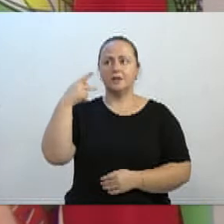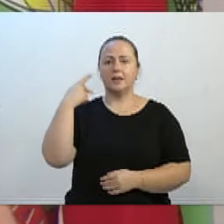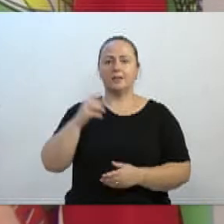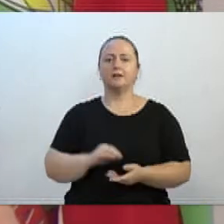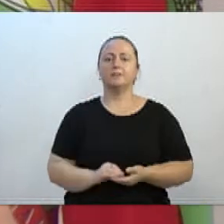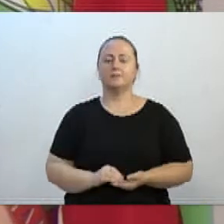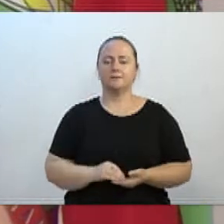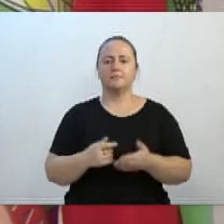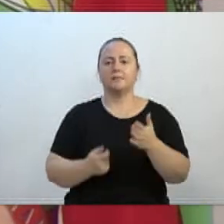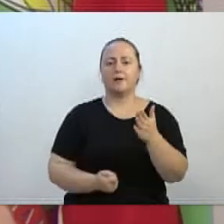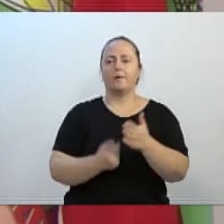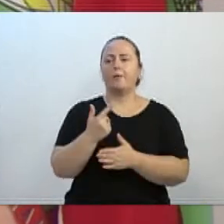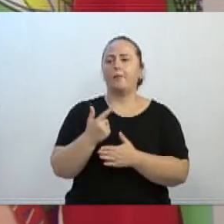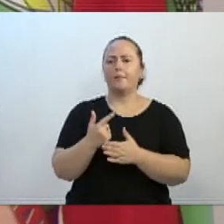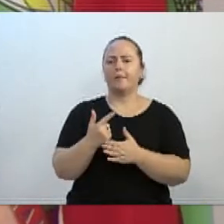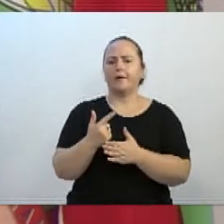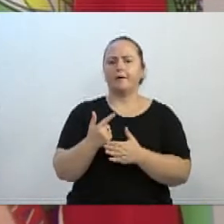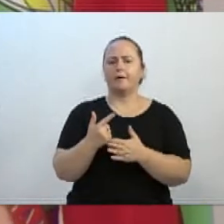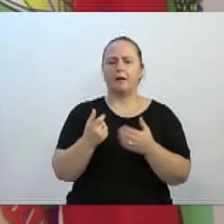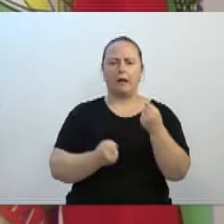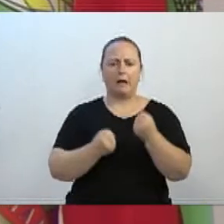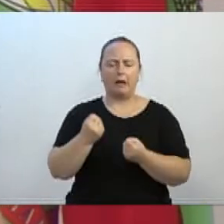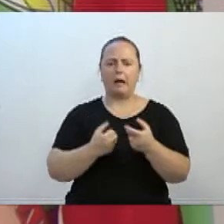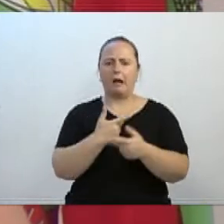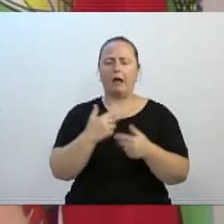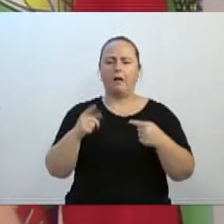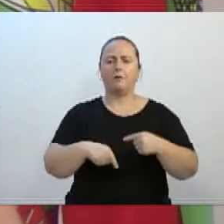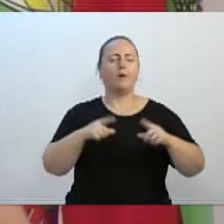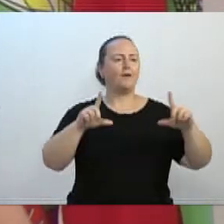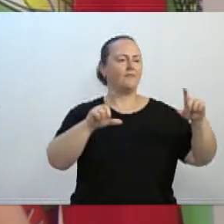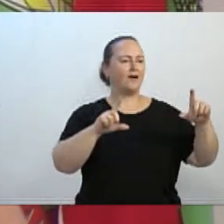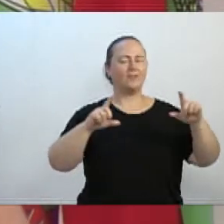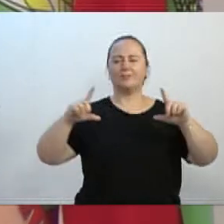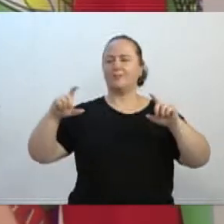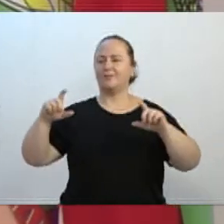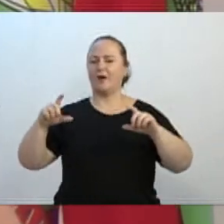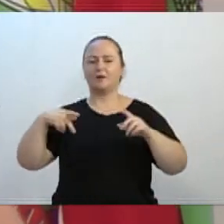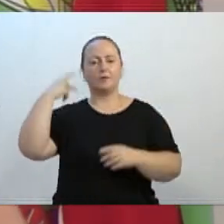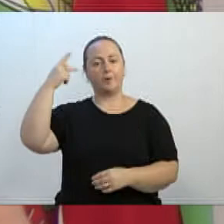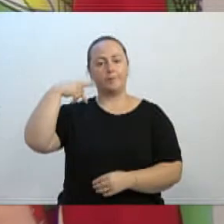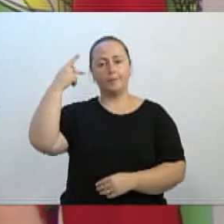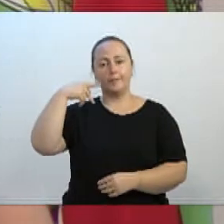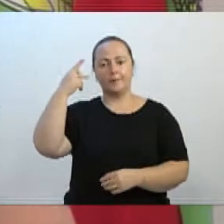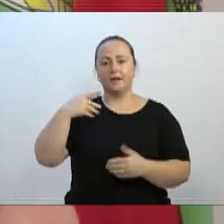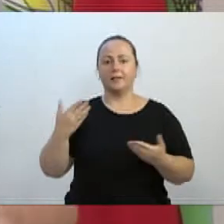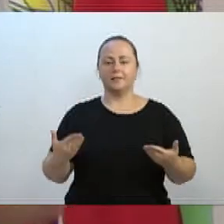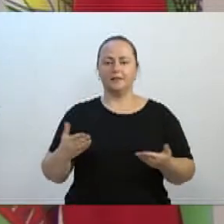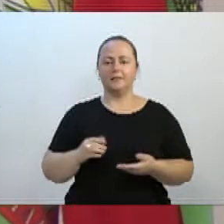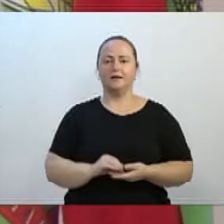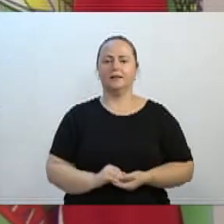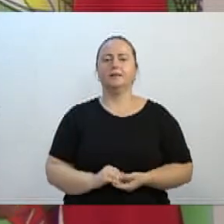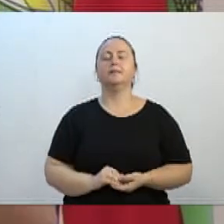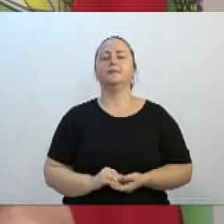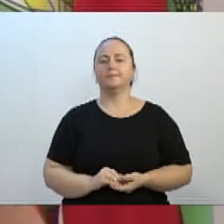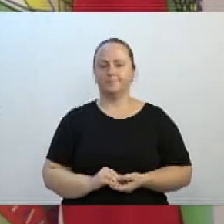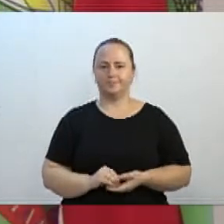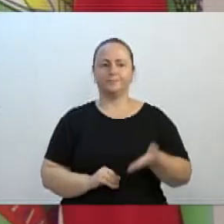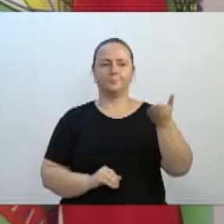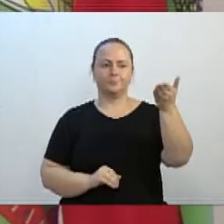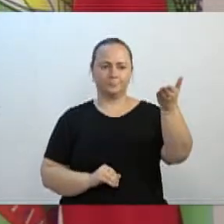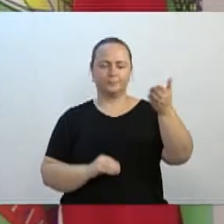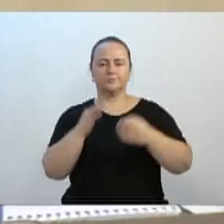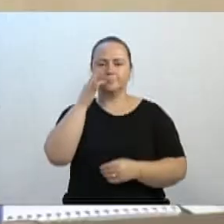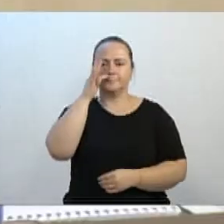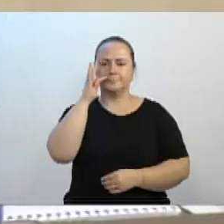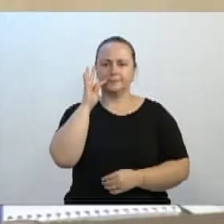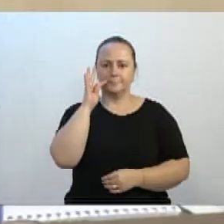veículo para uma entidade, etc., e daí vai lá bater foto do lado do veículo para fazer política. Concedo a parte ao vereador João Paulo Tamaturgo.